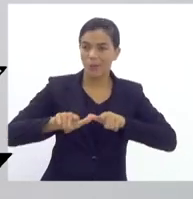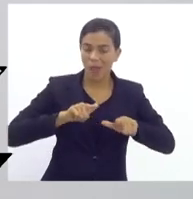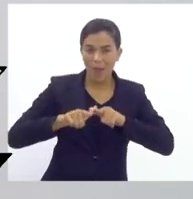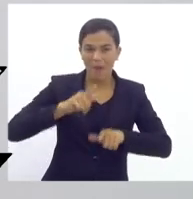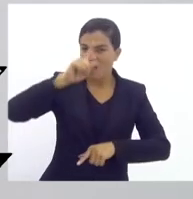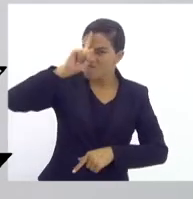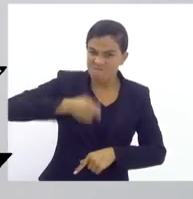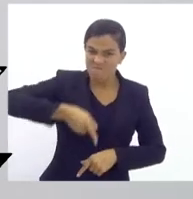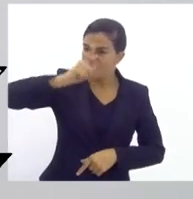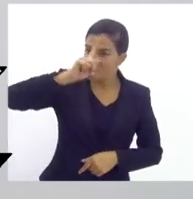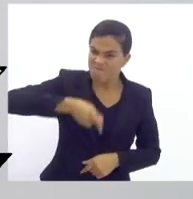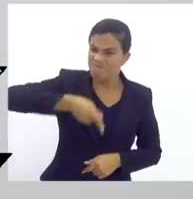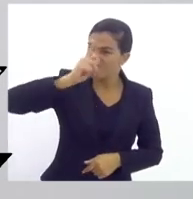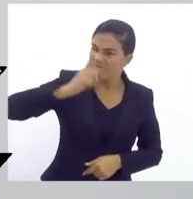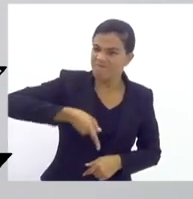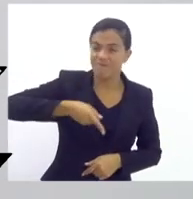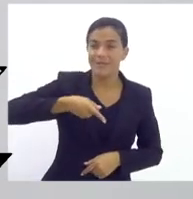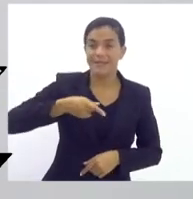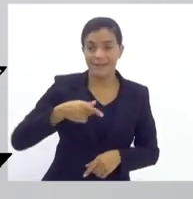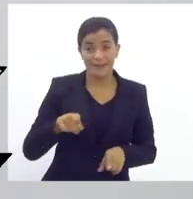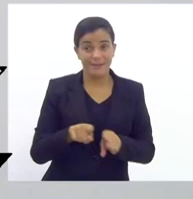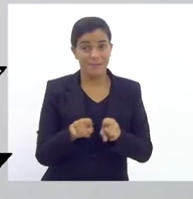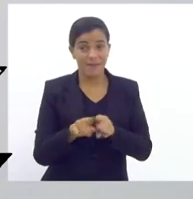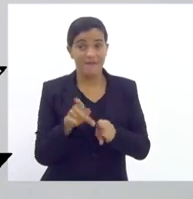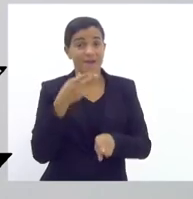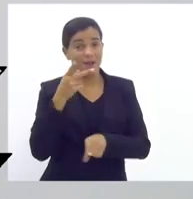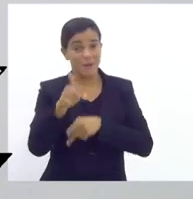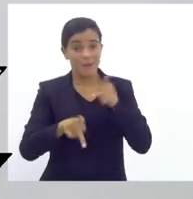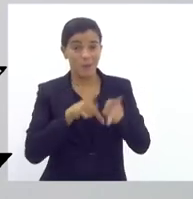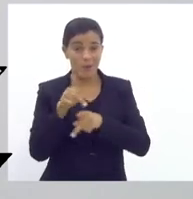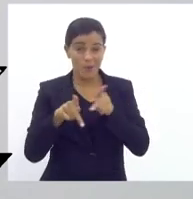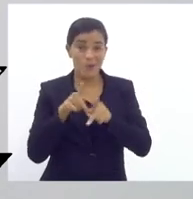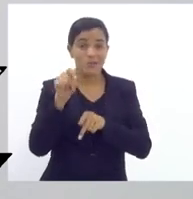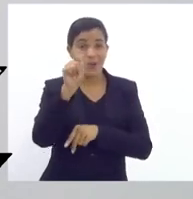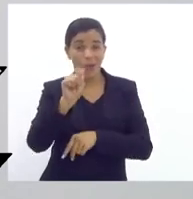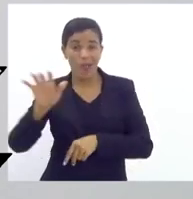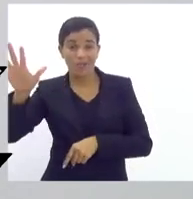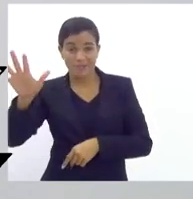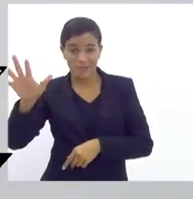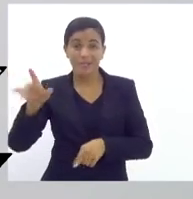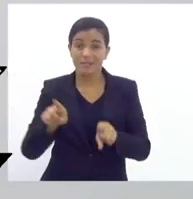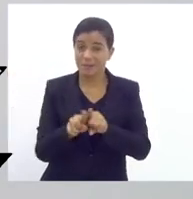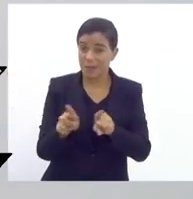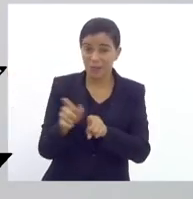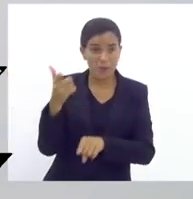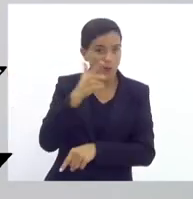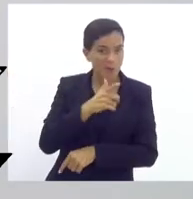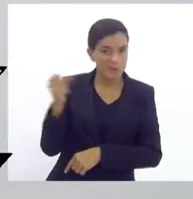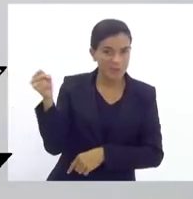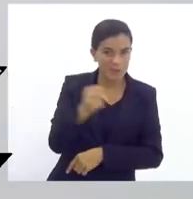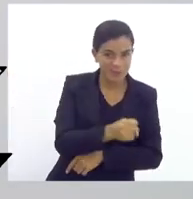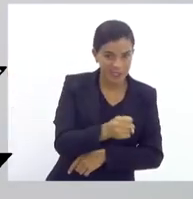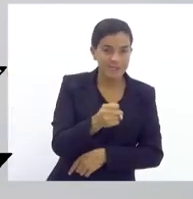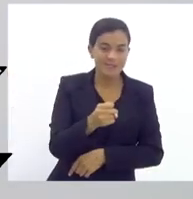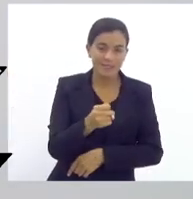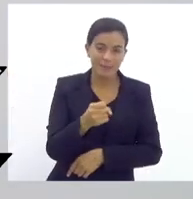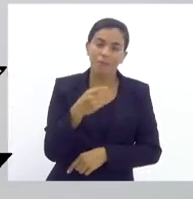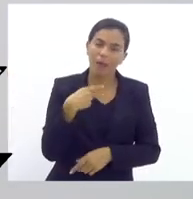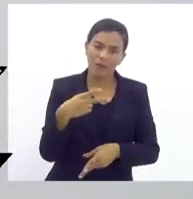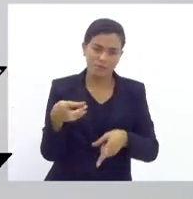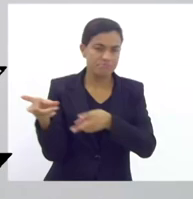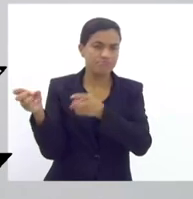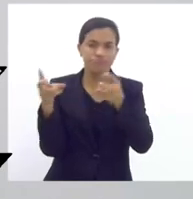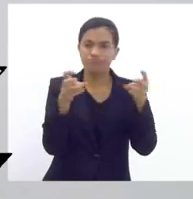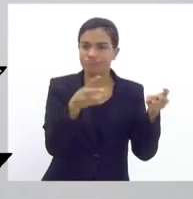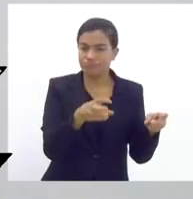forçosa assim e aí eu falo inclusive até de populações asiáticas que a gente não conseguiu trazer aqui mas assim é notório